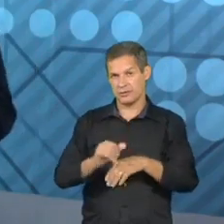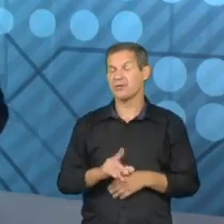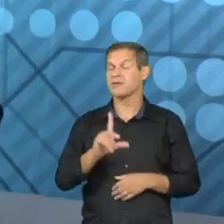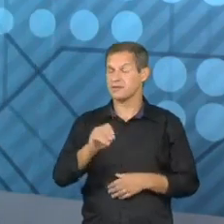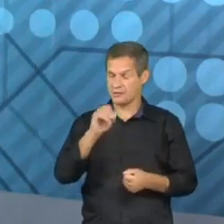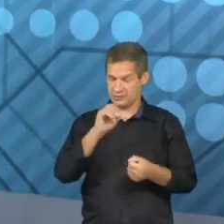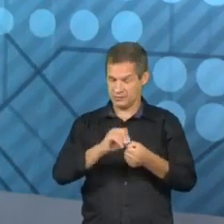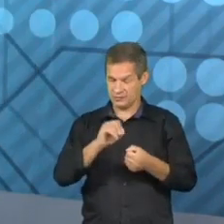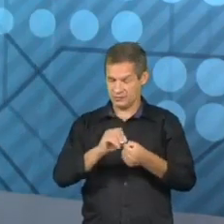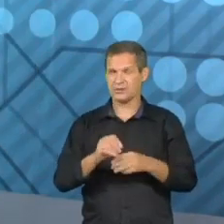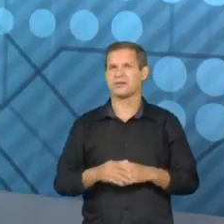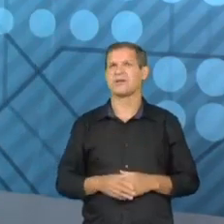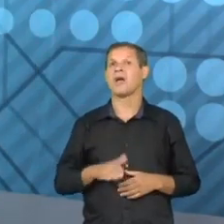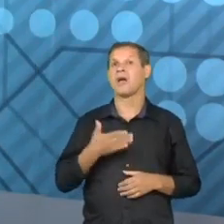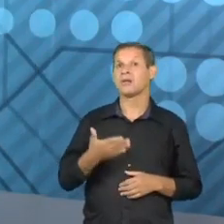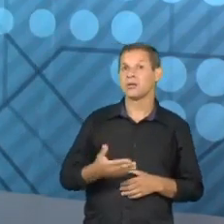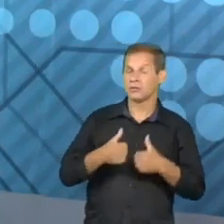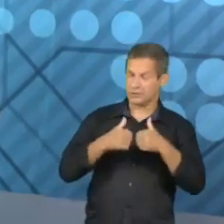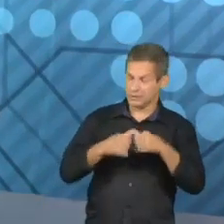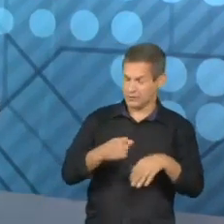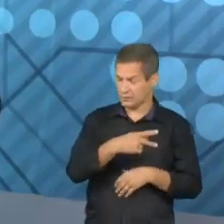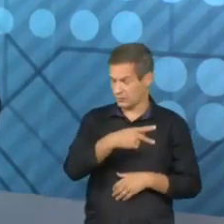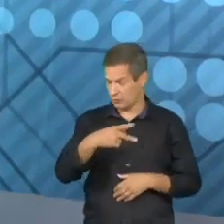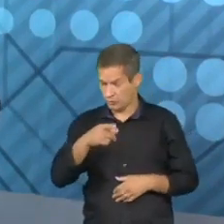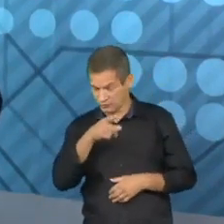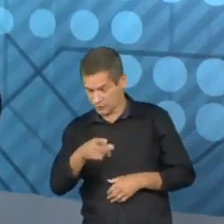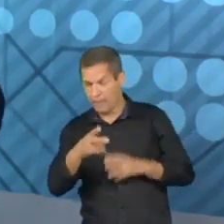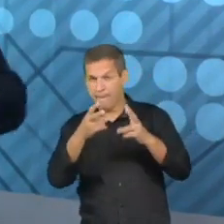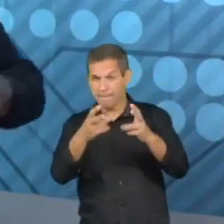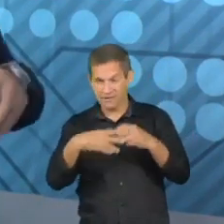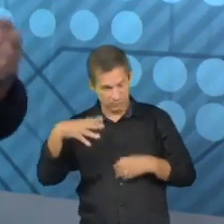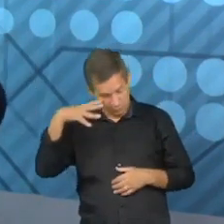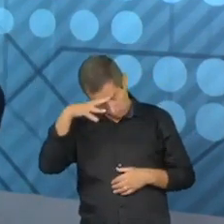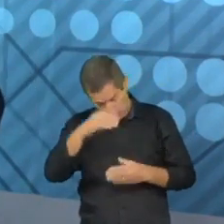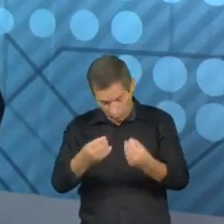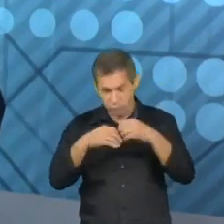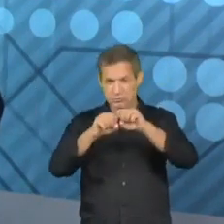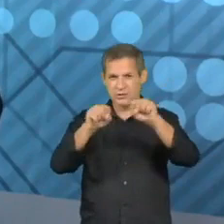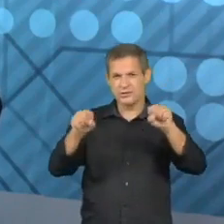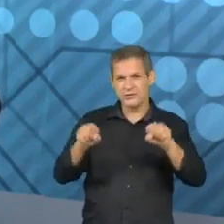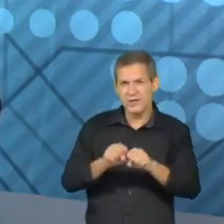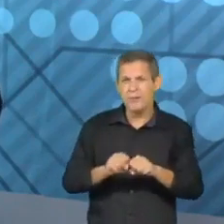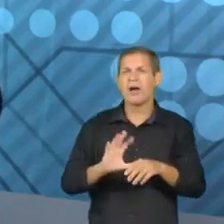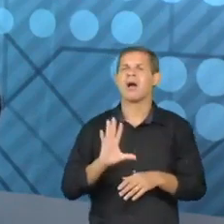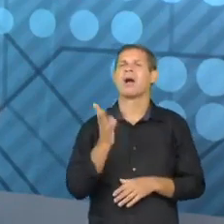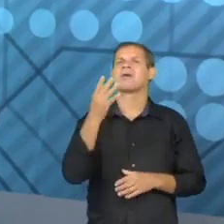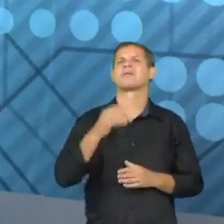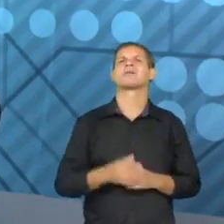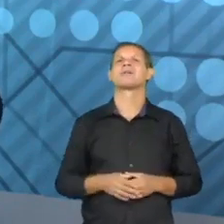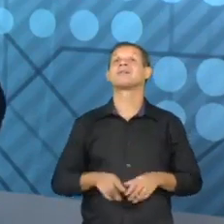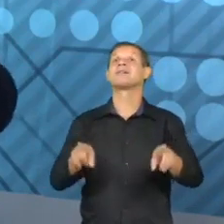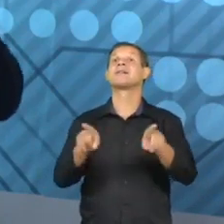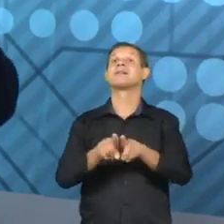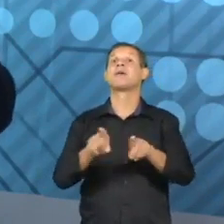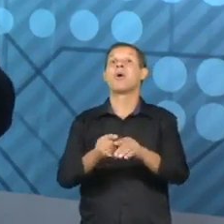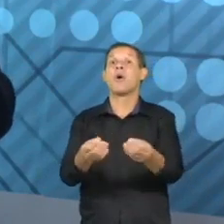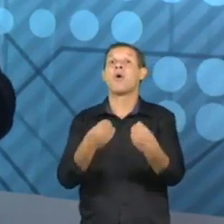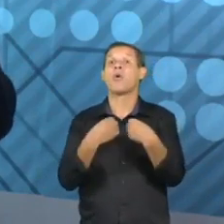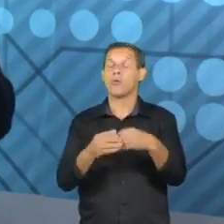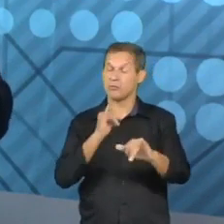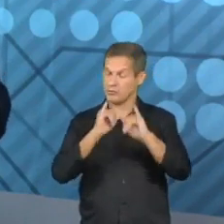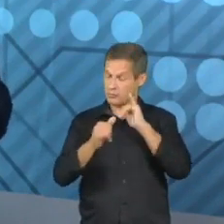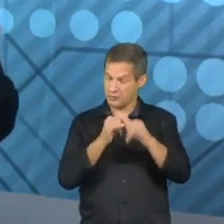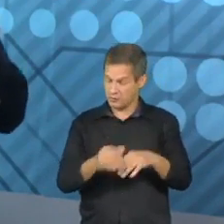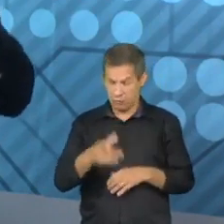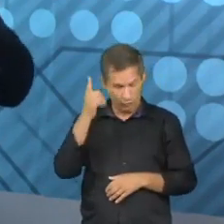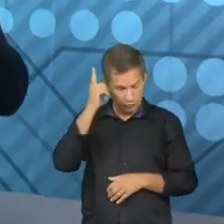sejam tomadas. Então, nessa situação problema, você pode compreender como esse sistema funciona e também como essas informações